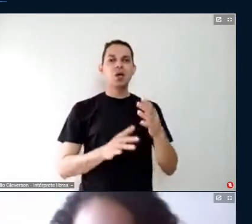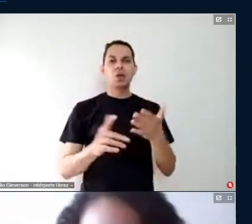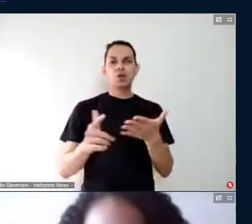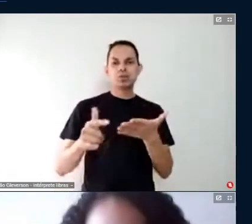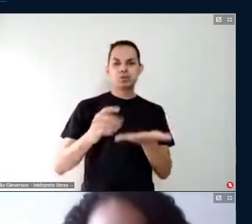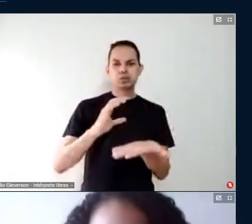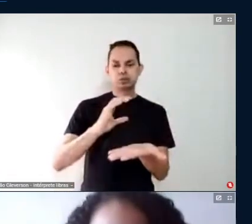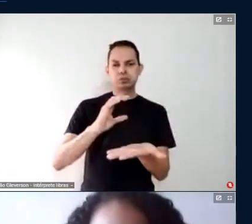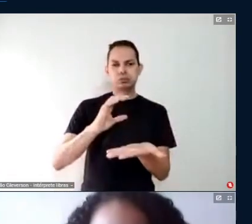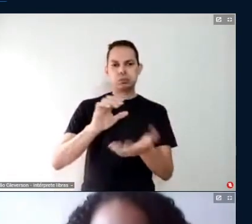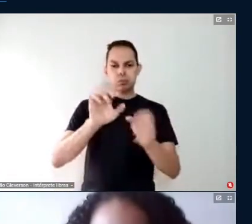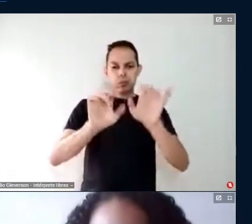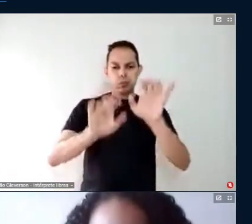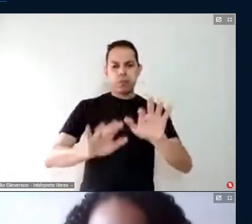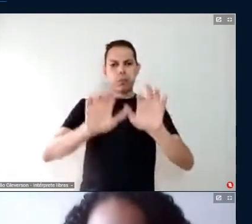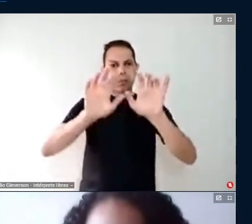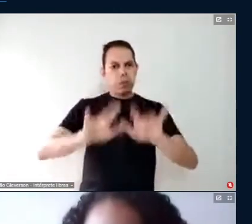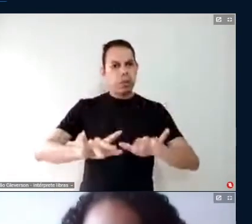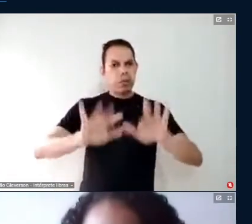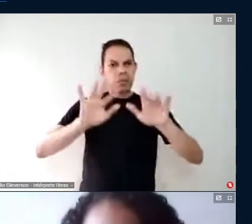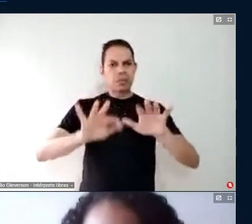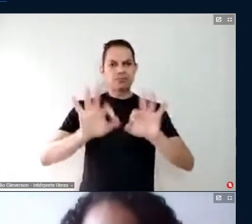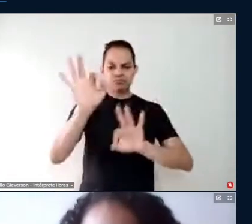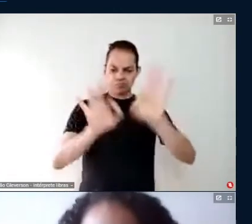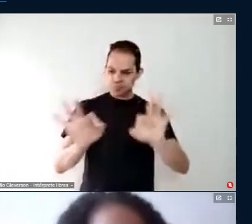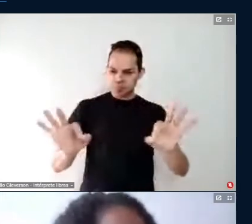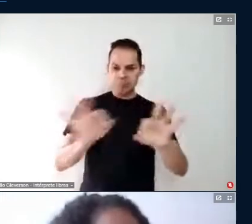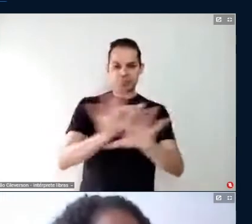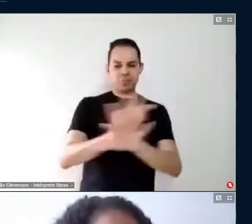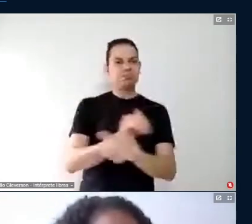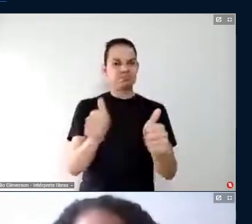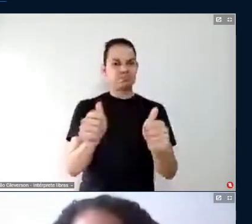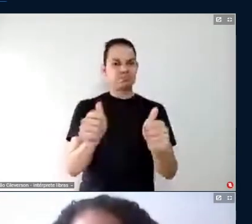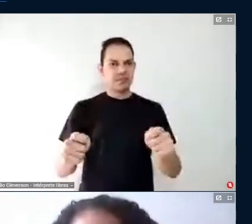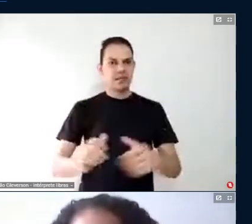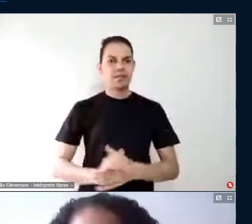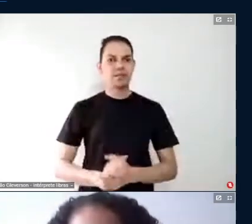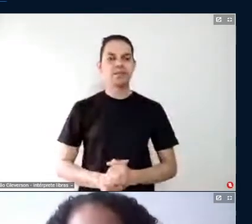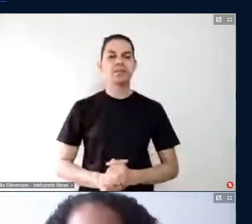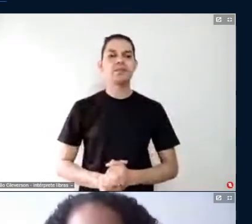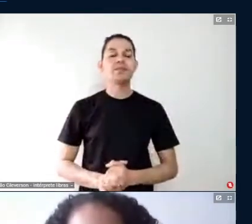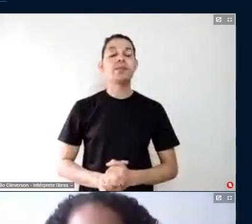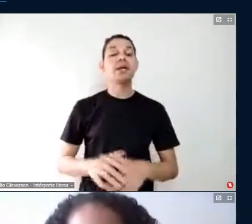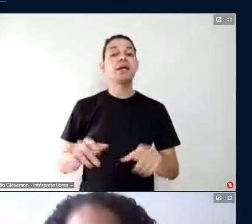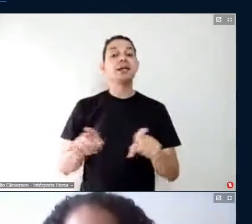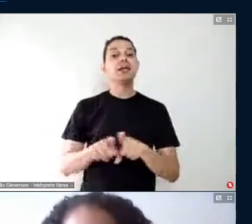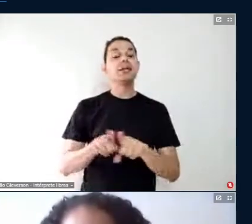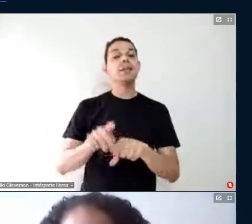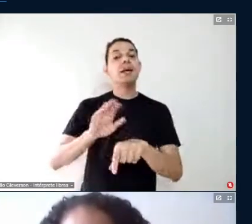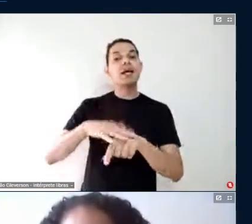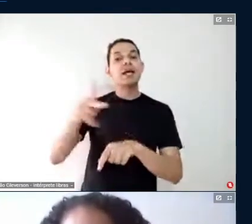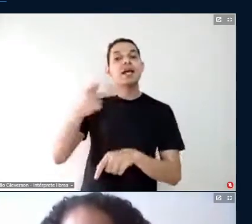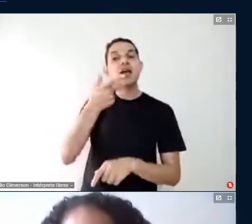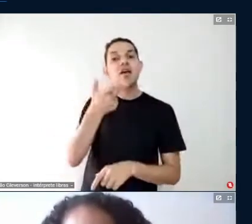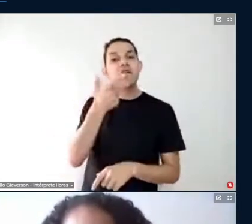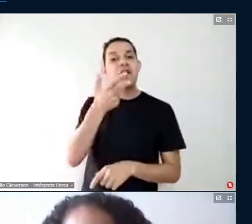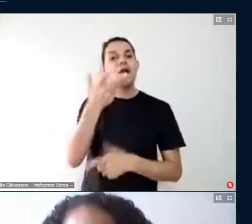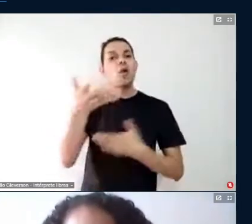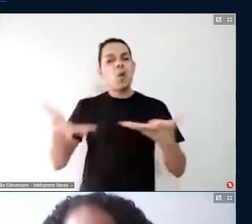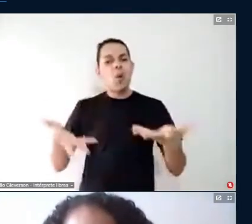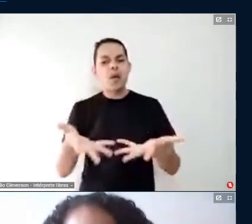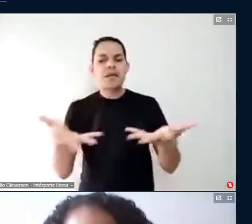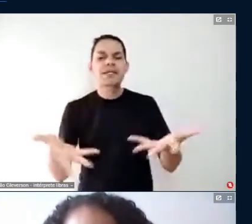fechadinho. E só uma questão com relação à pergunta que você fez, como incentivar e